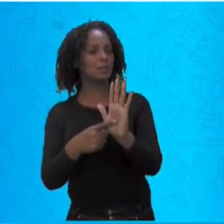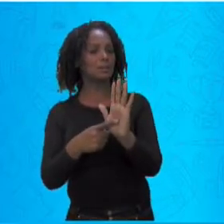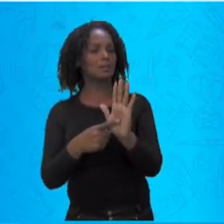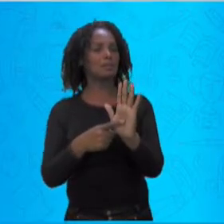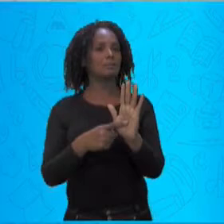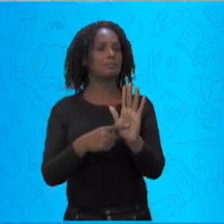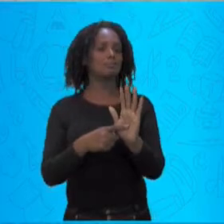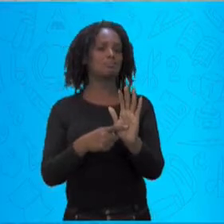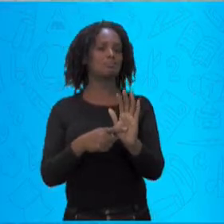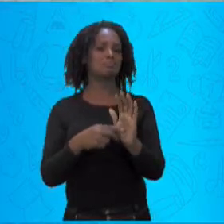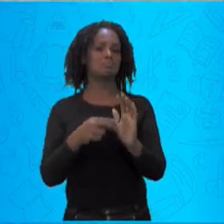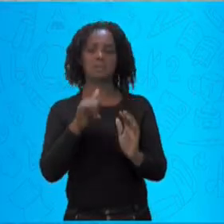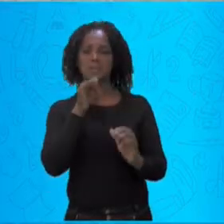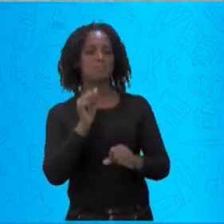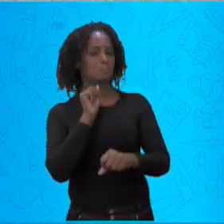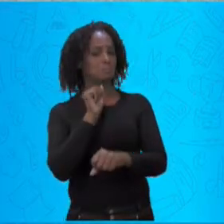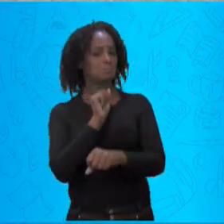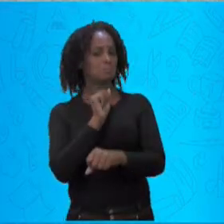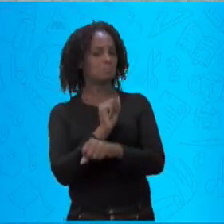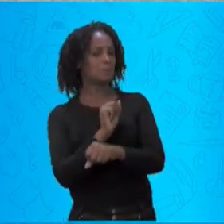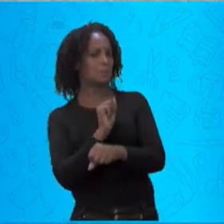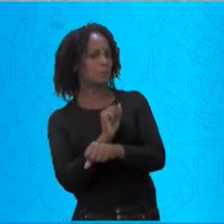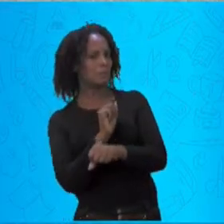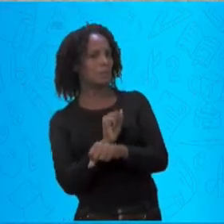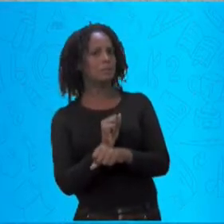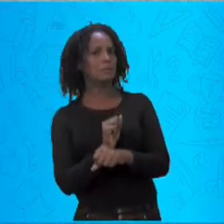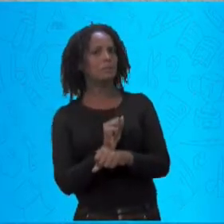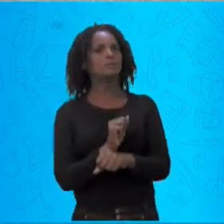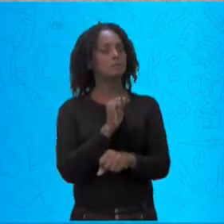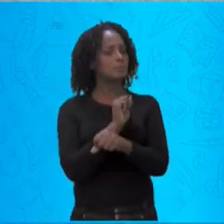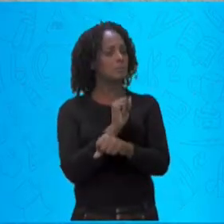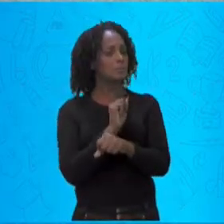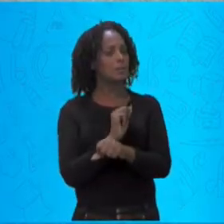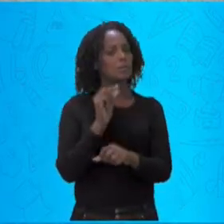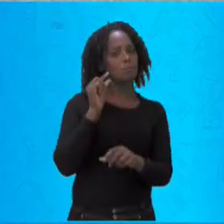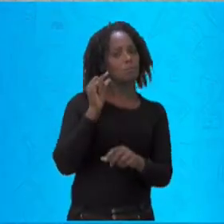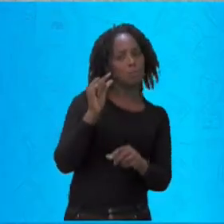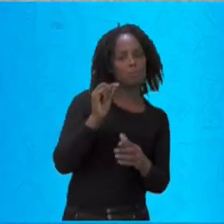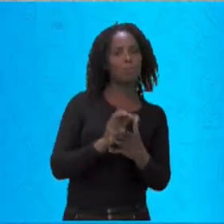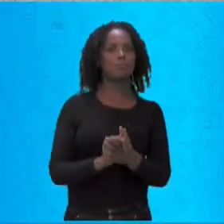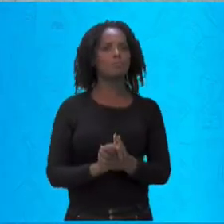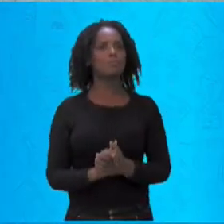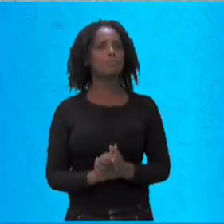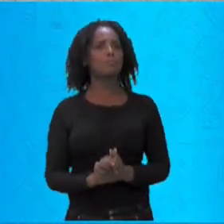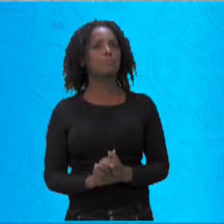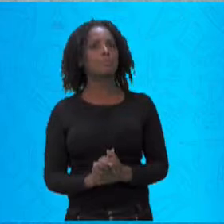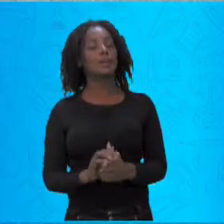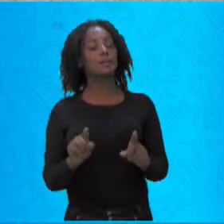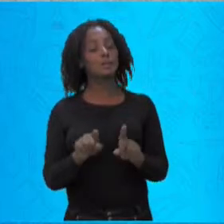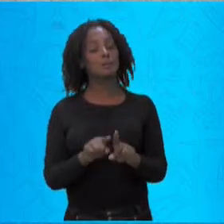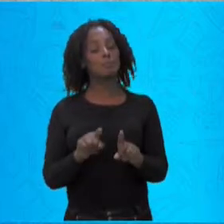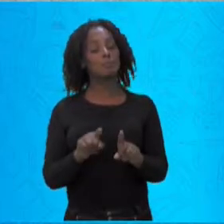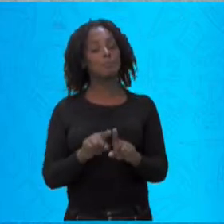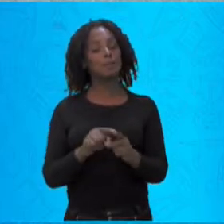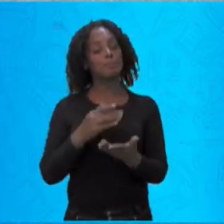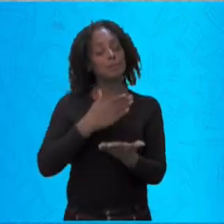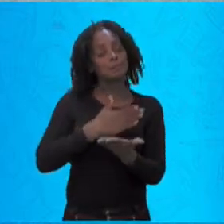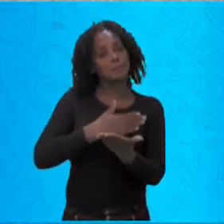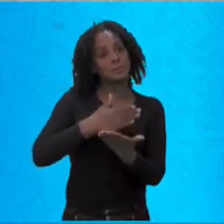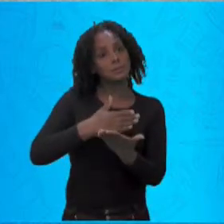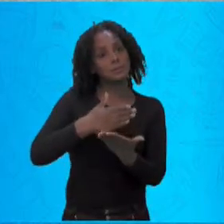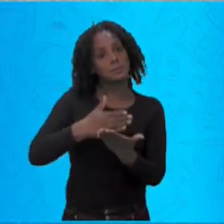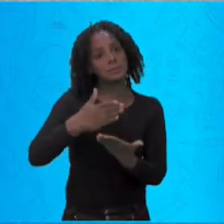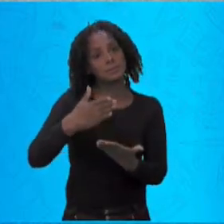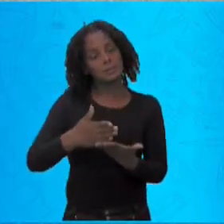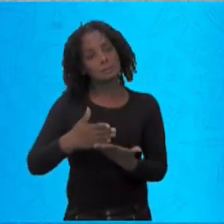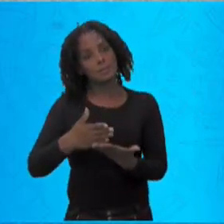pausa, como se dessemos uma pequena respirada. E serve para separar itens e